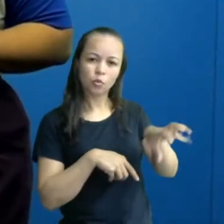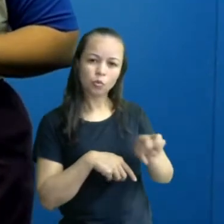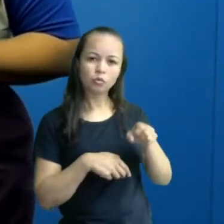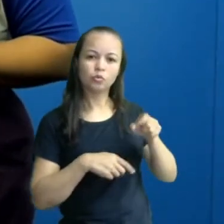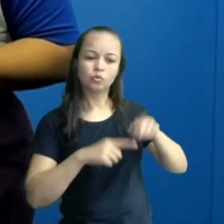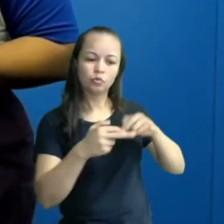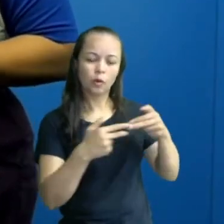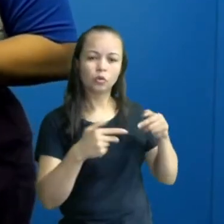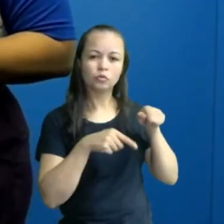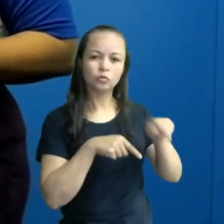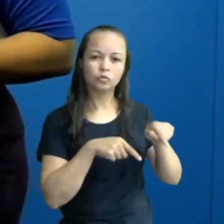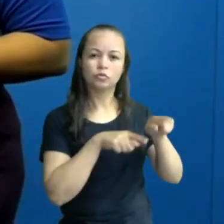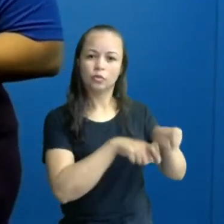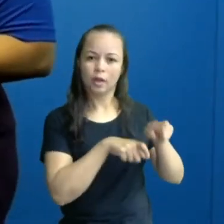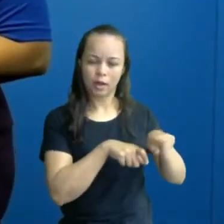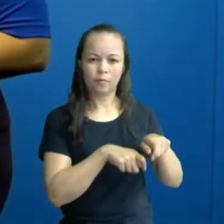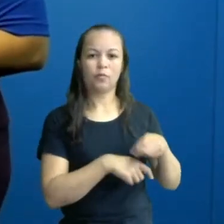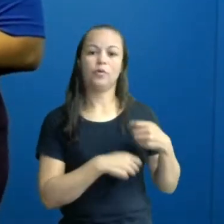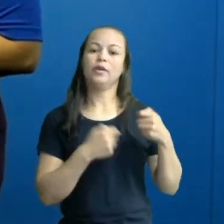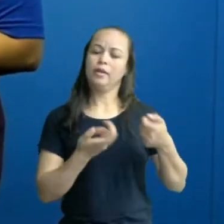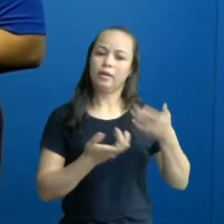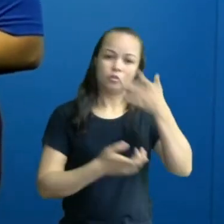precisa dos produtos da cidade.